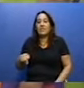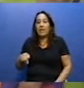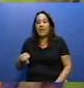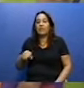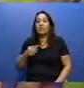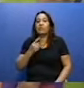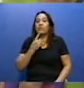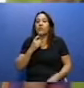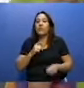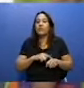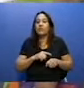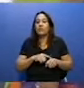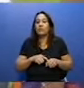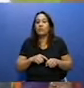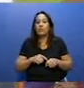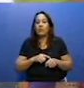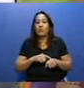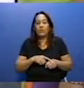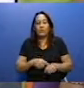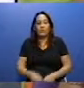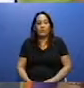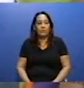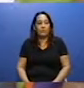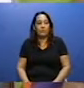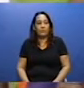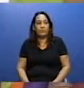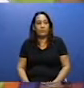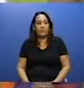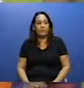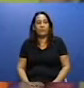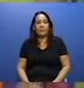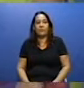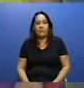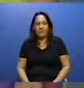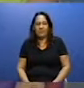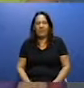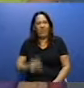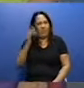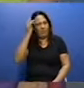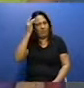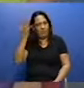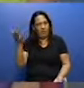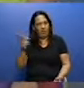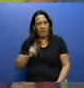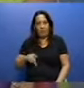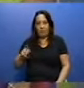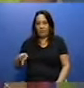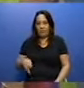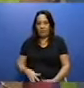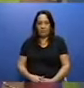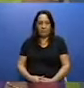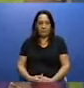4, 5, 6, 7 morangos. Ah, essa foi muito fácil, né, professora?